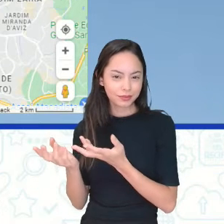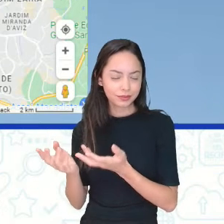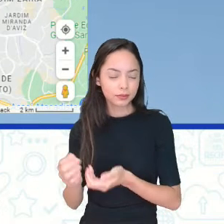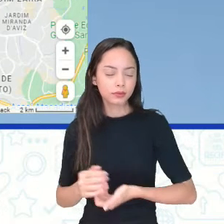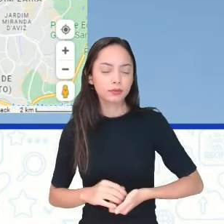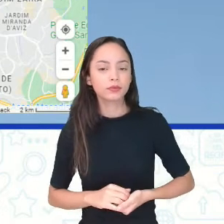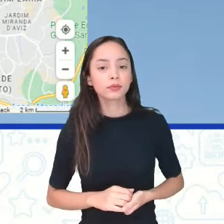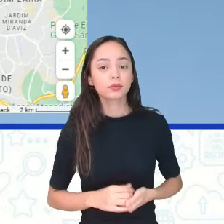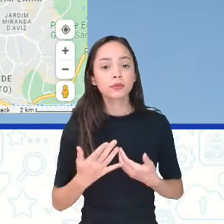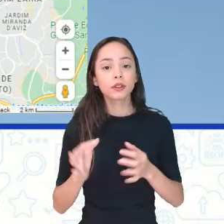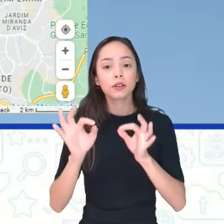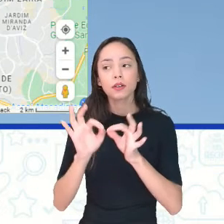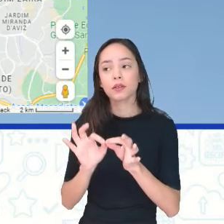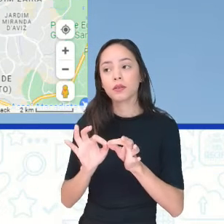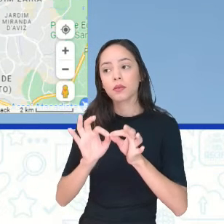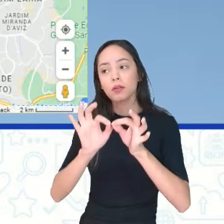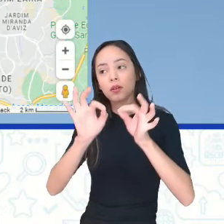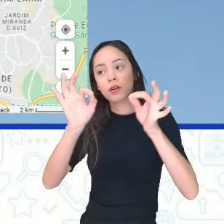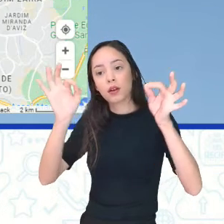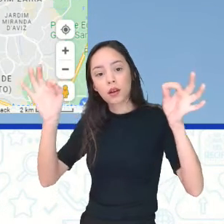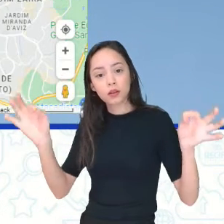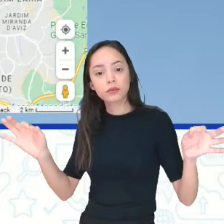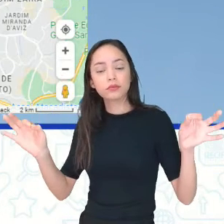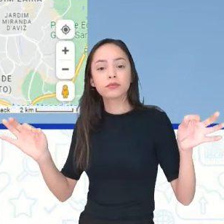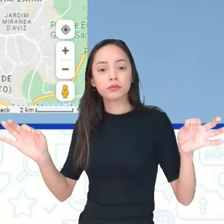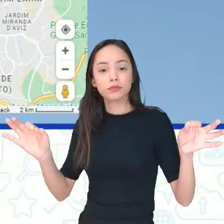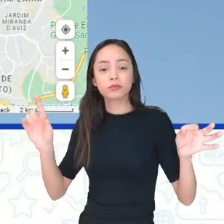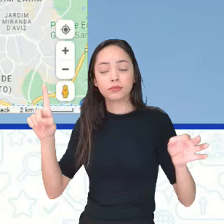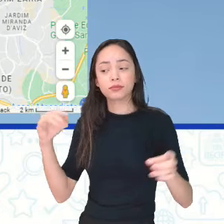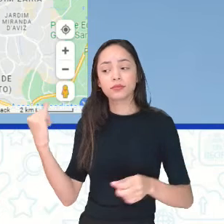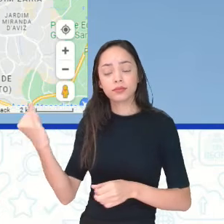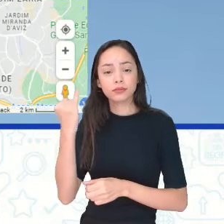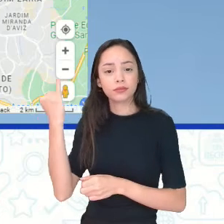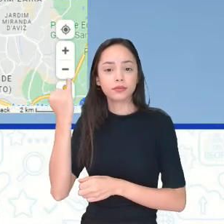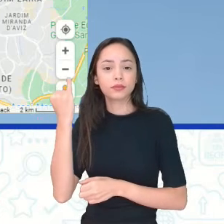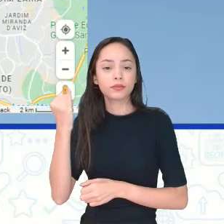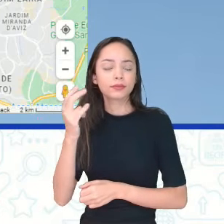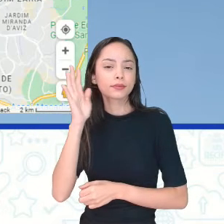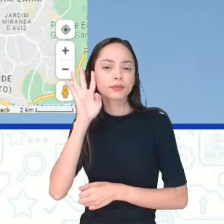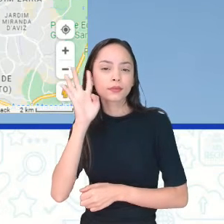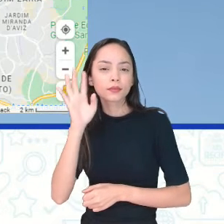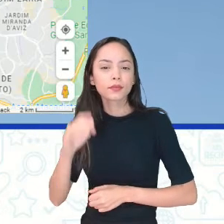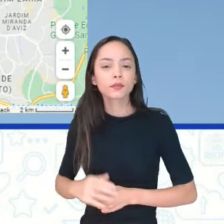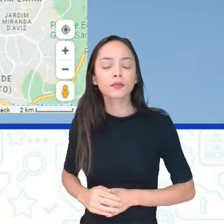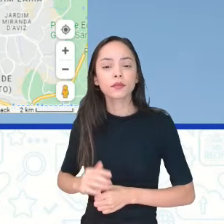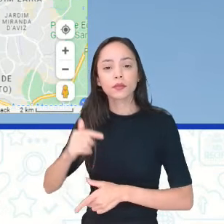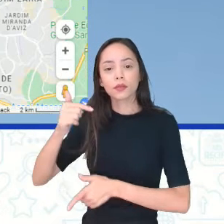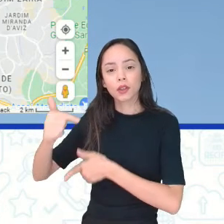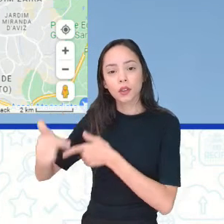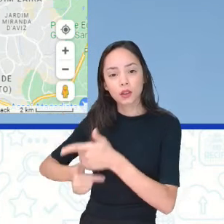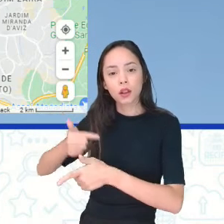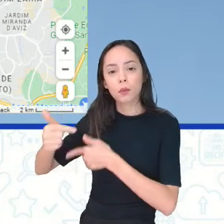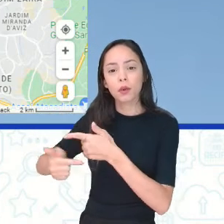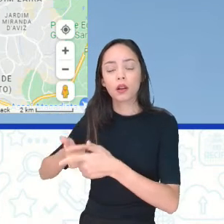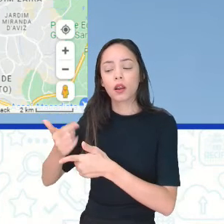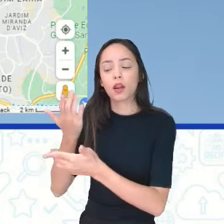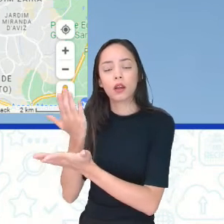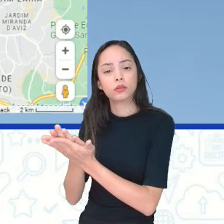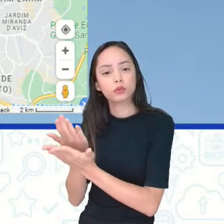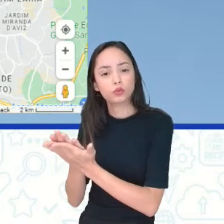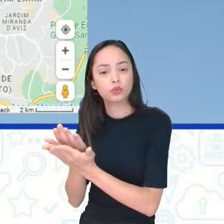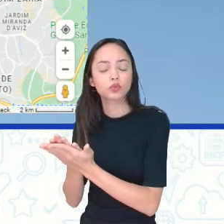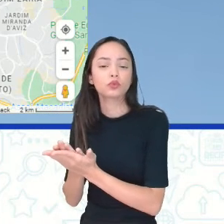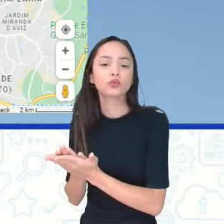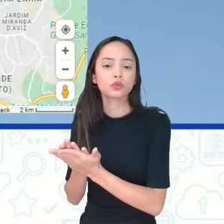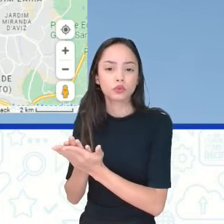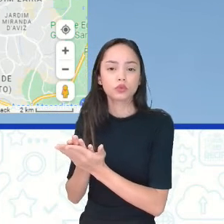Então, a distância, né, ela é considerável. Imagina, né? Trabalhar, né, estudar, né, com